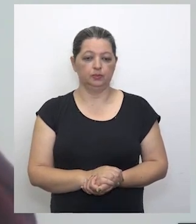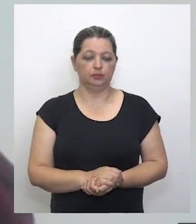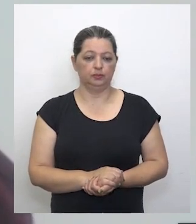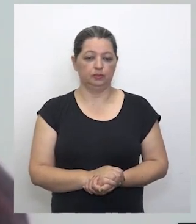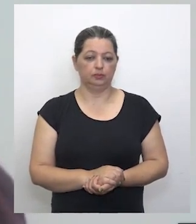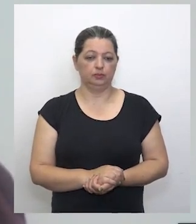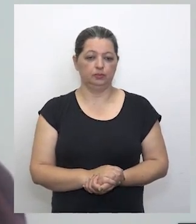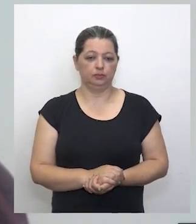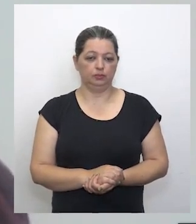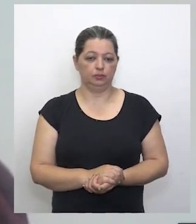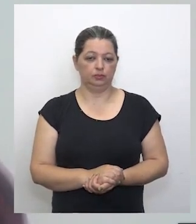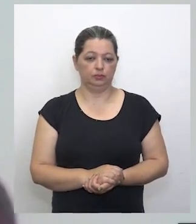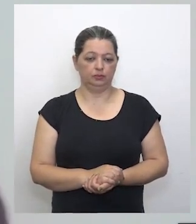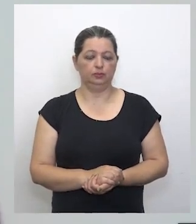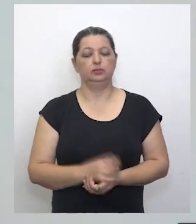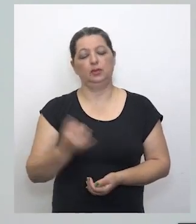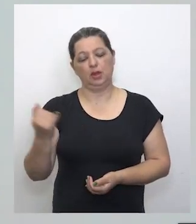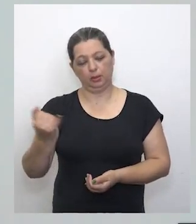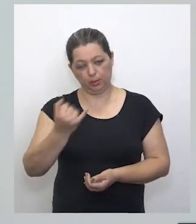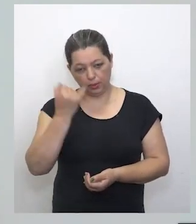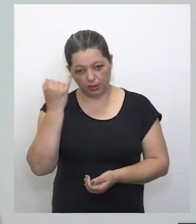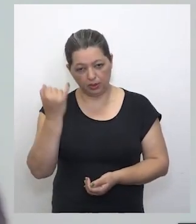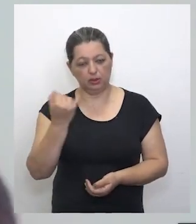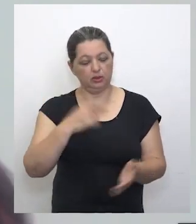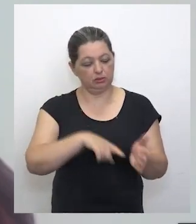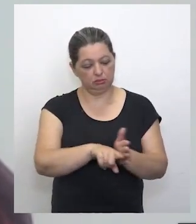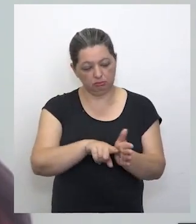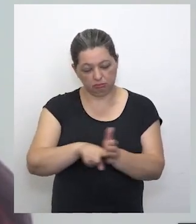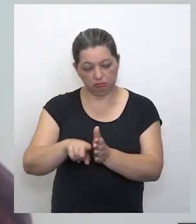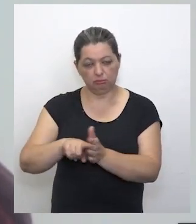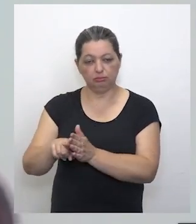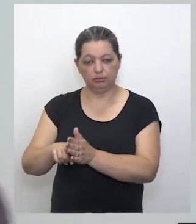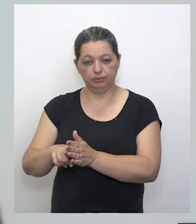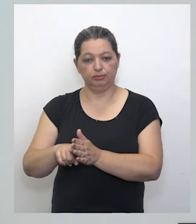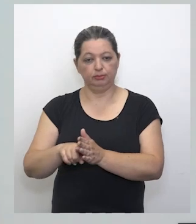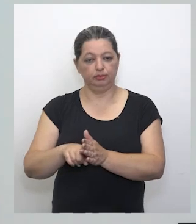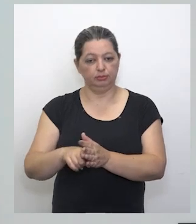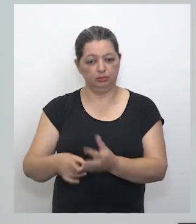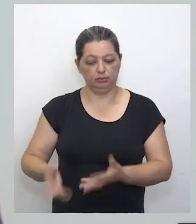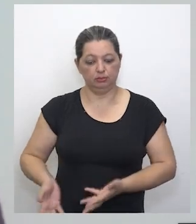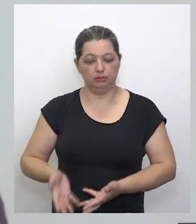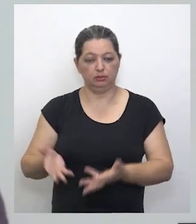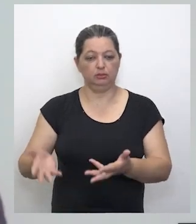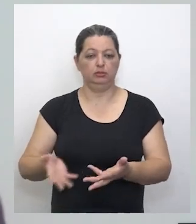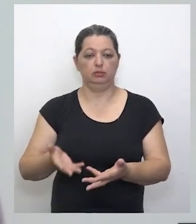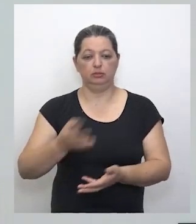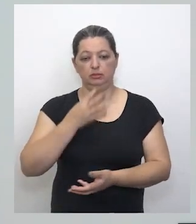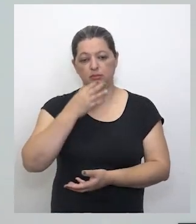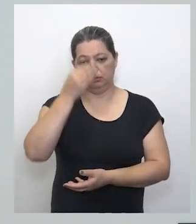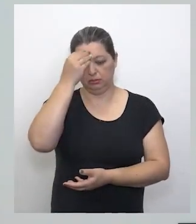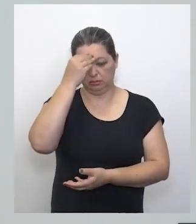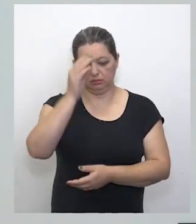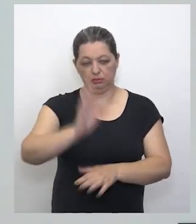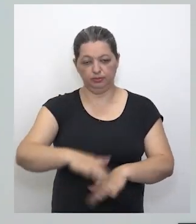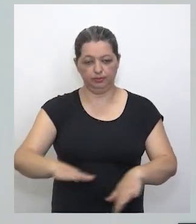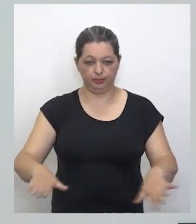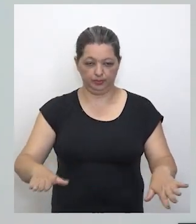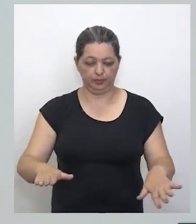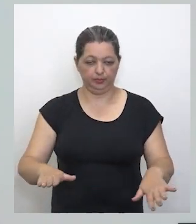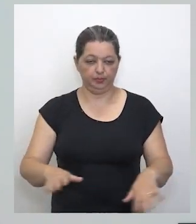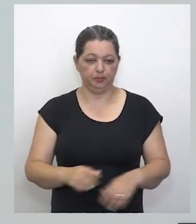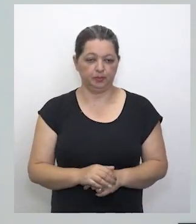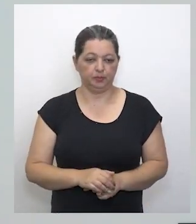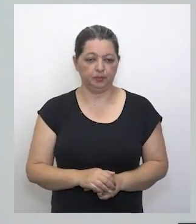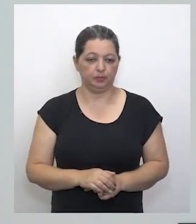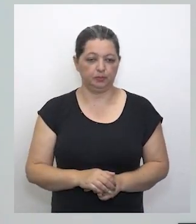levar todas essas questões para a sala de aula e mobilizar os conhecimentos das crianças. E, assim, a gente